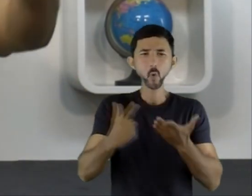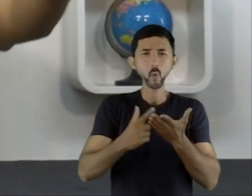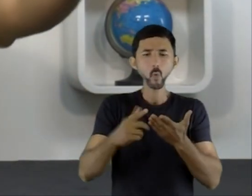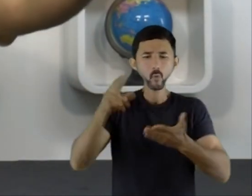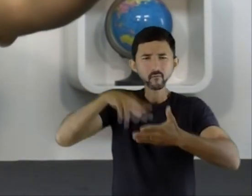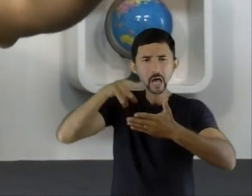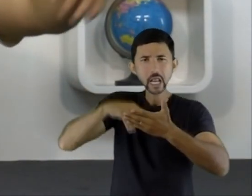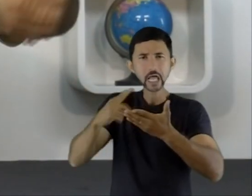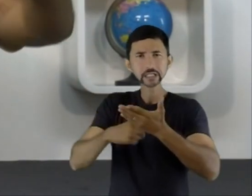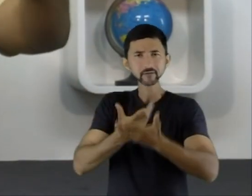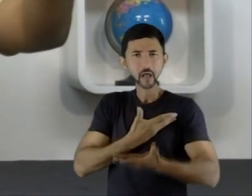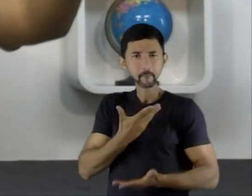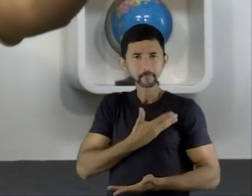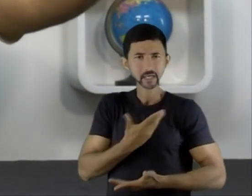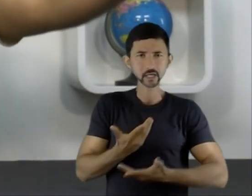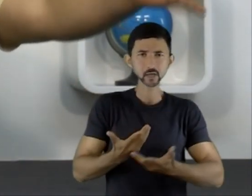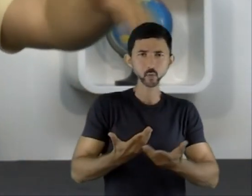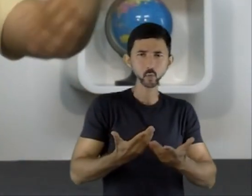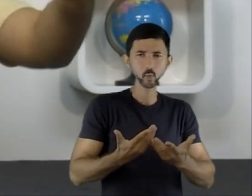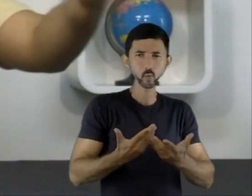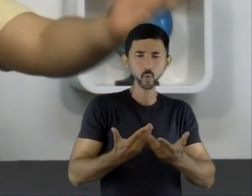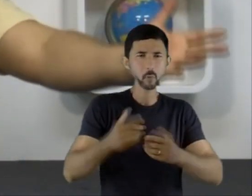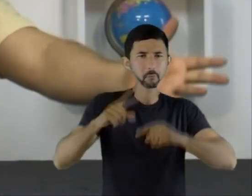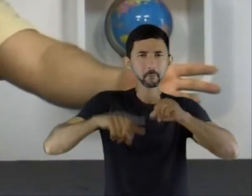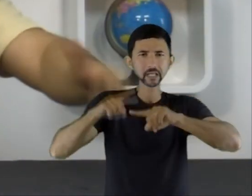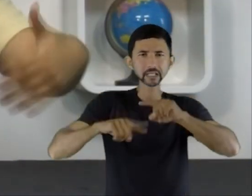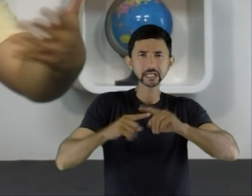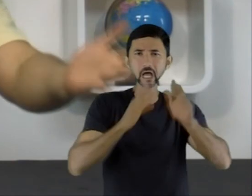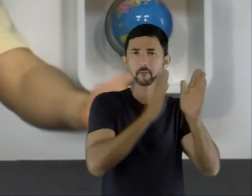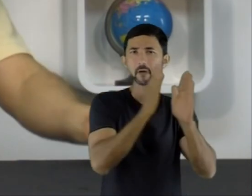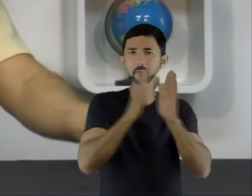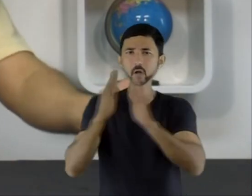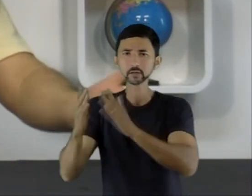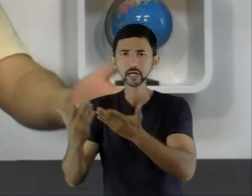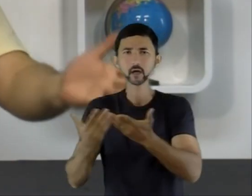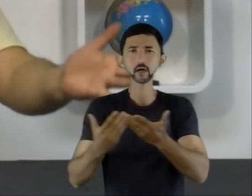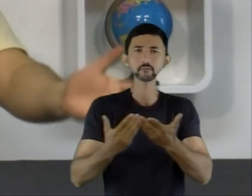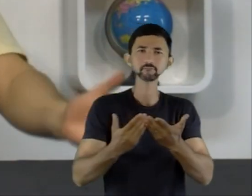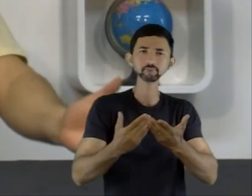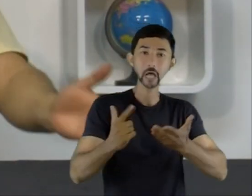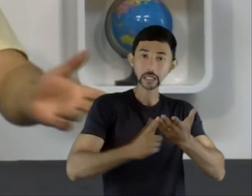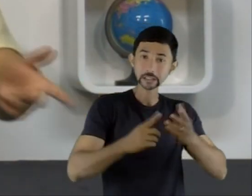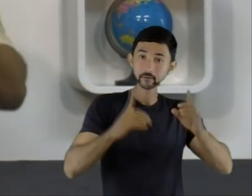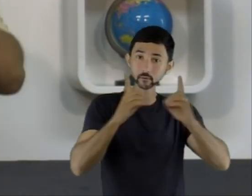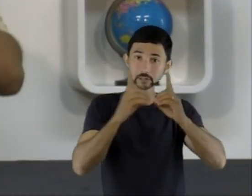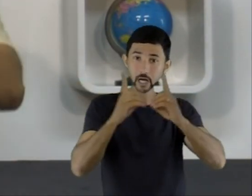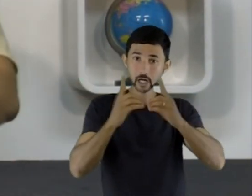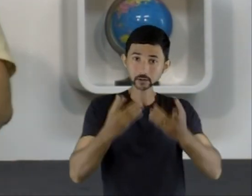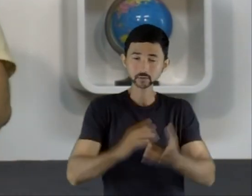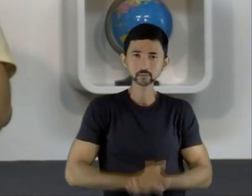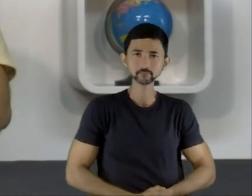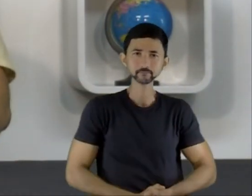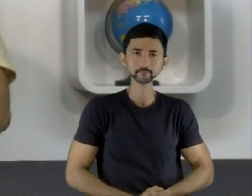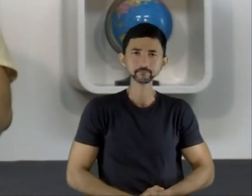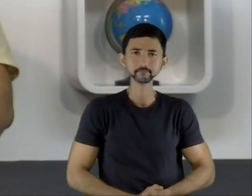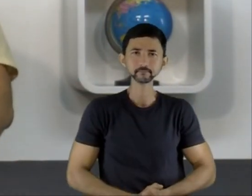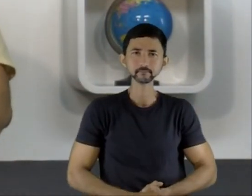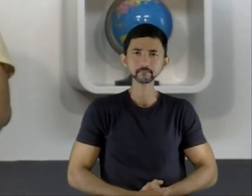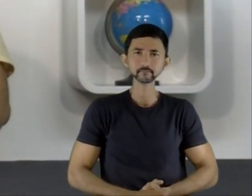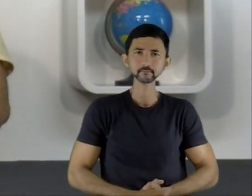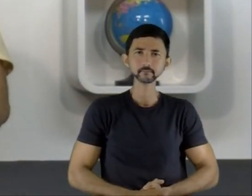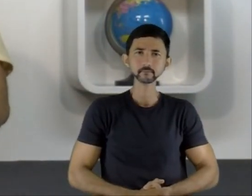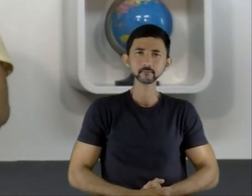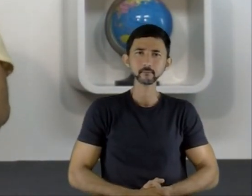então algum outro material na biblioteca, livro didático, na verdade. É importante você fazer